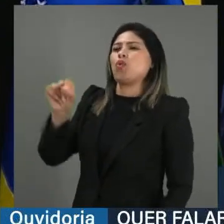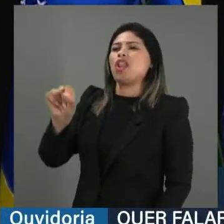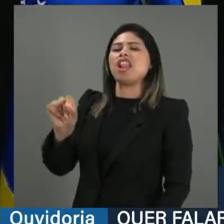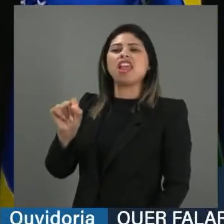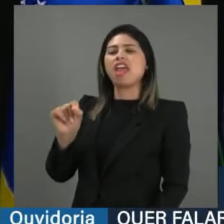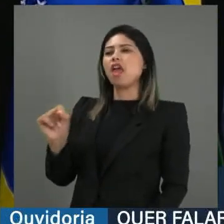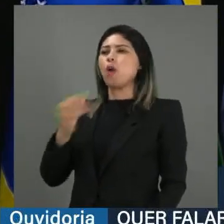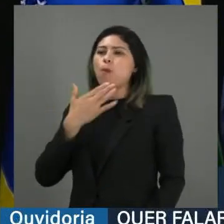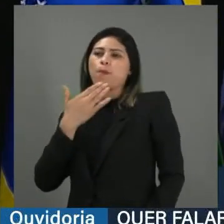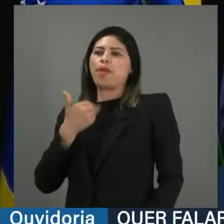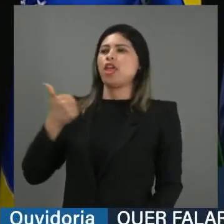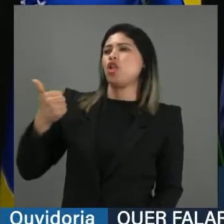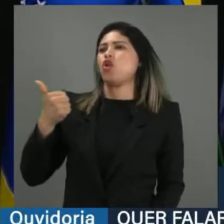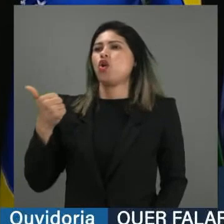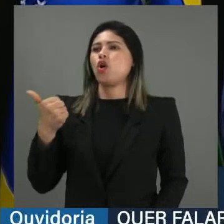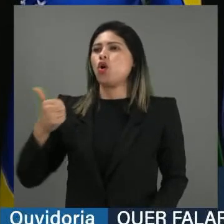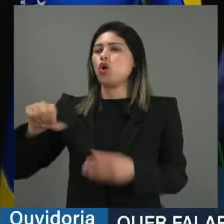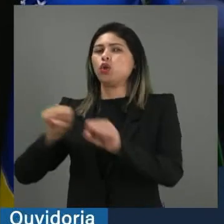do sistema.